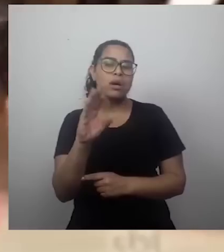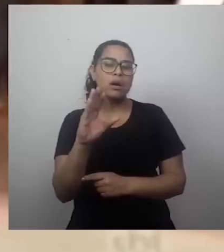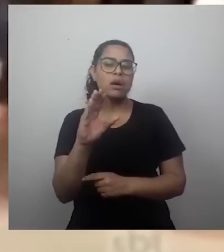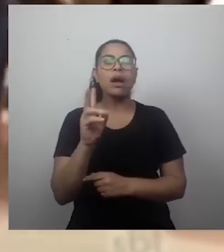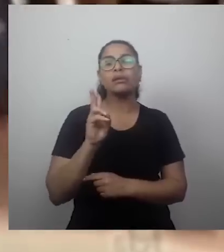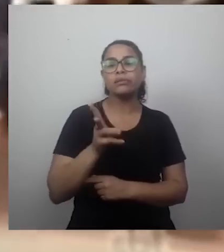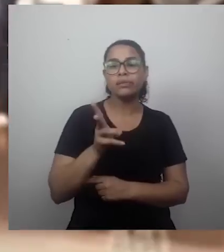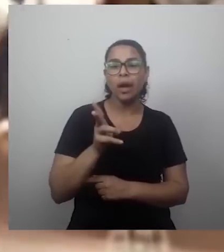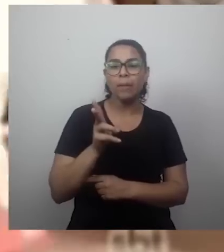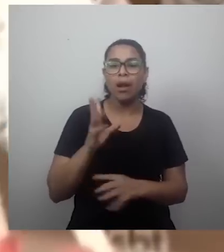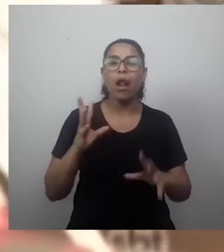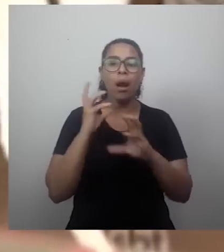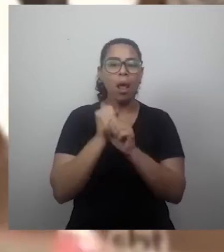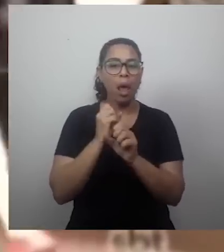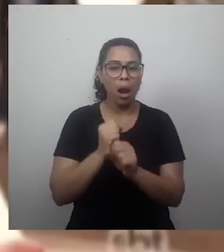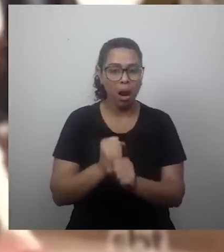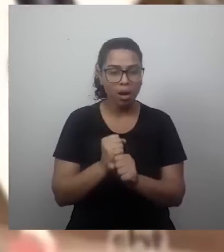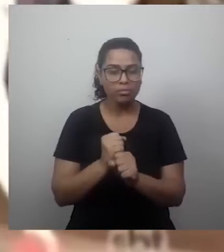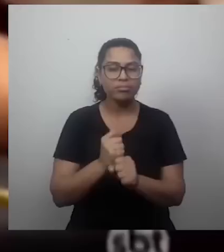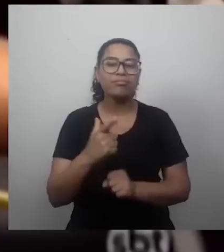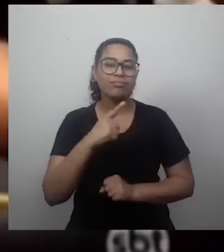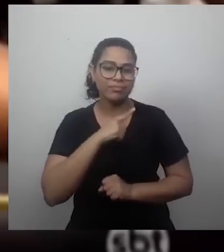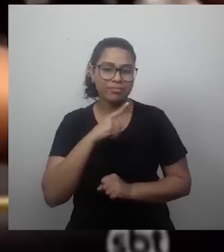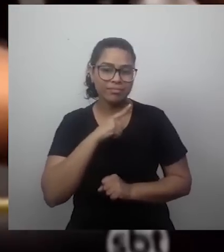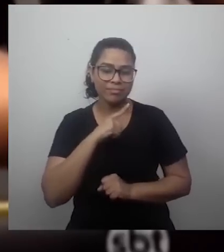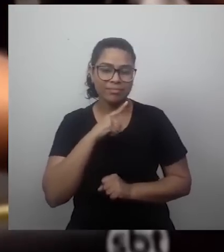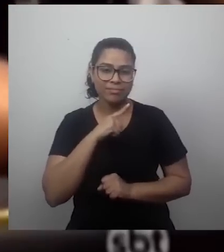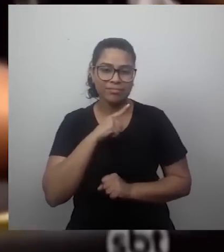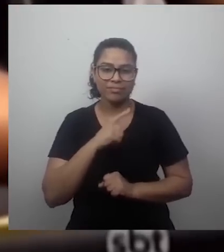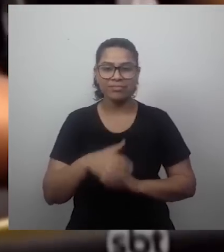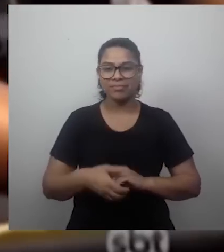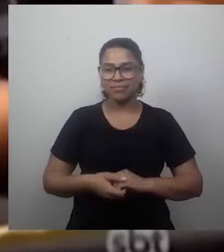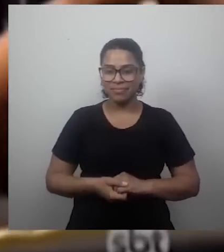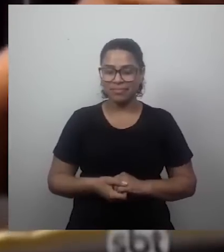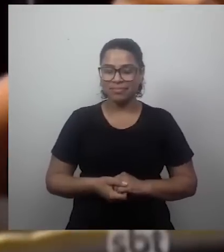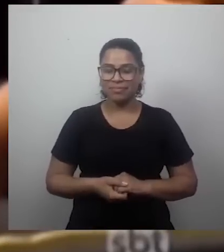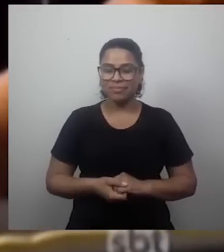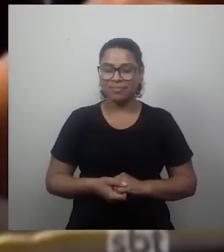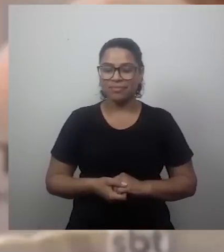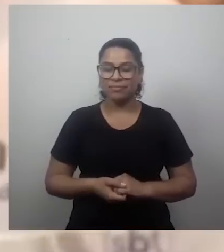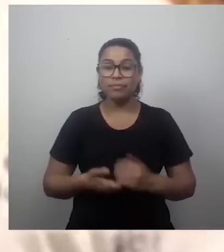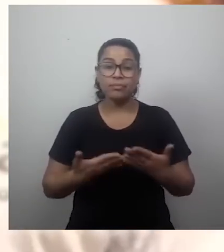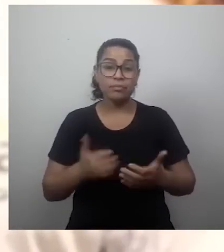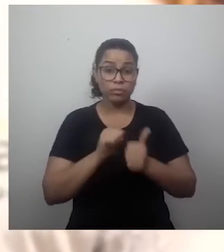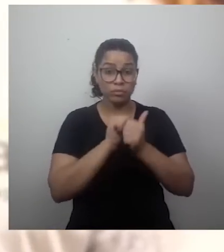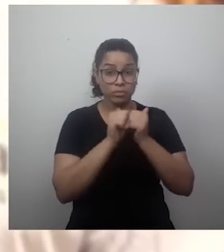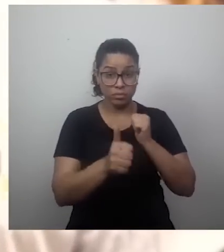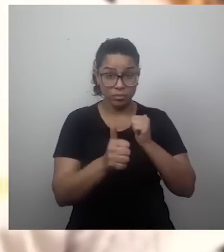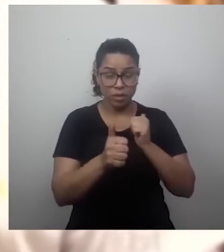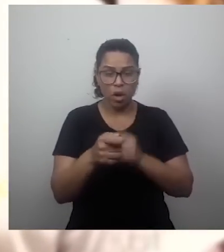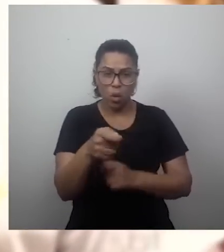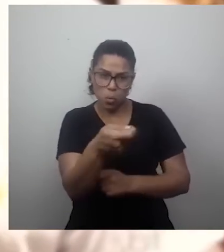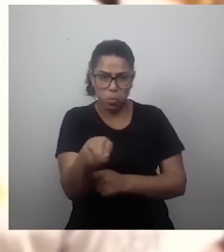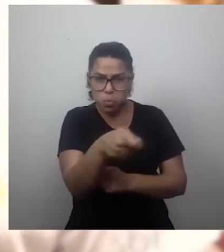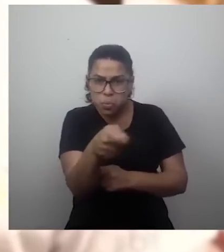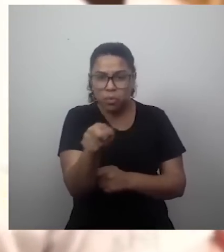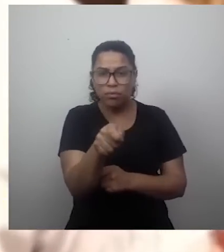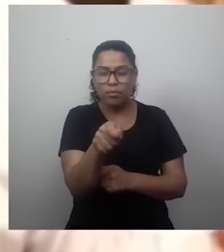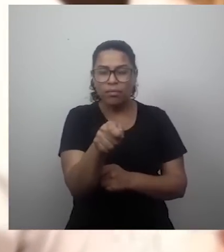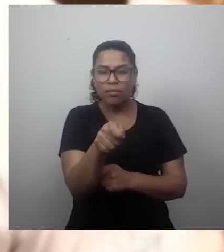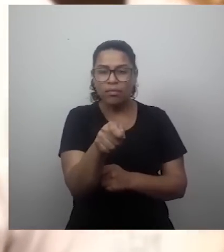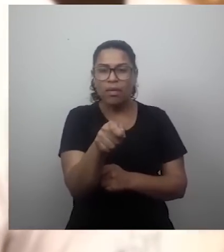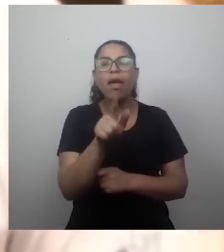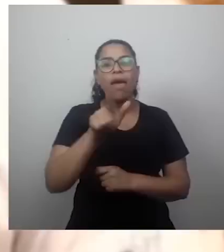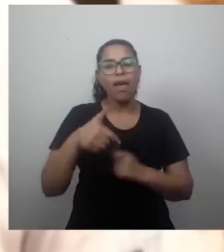as vezes que o atleta toca o corpo do adversário, acende uma luz indicando que ele marcou o ponto. É um esporte que, apesar de usar armas, apesar de